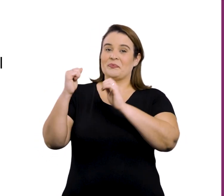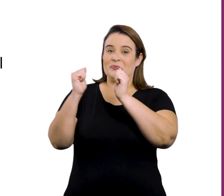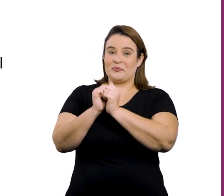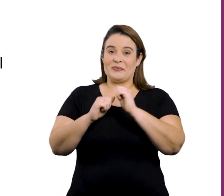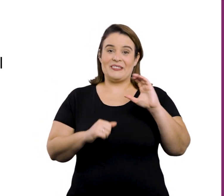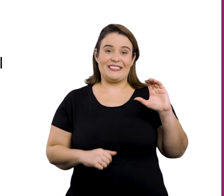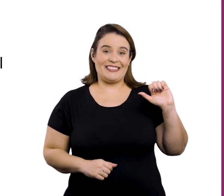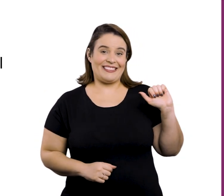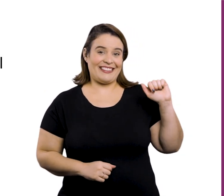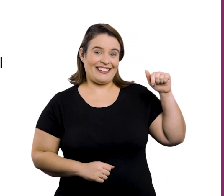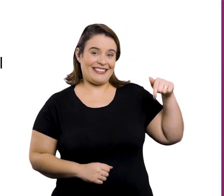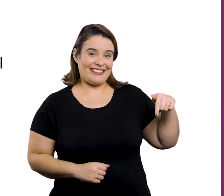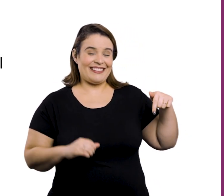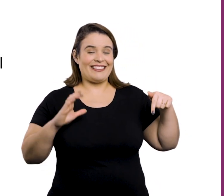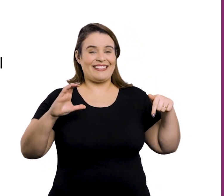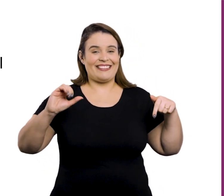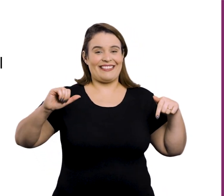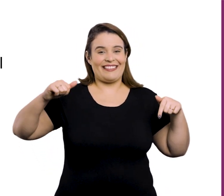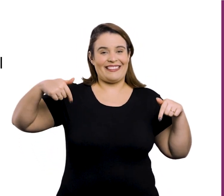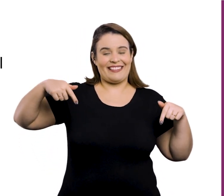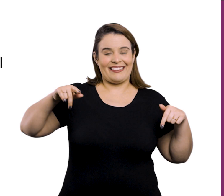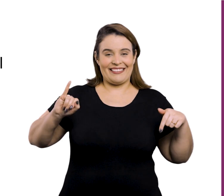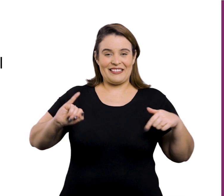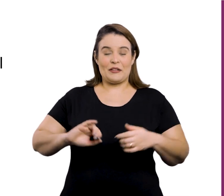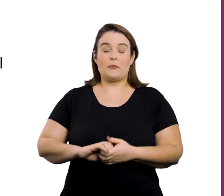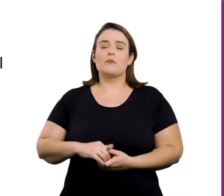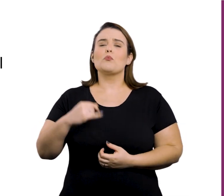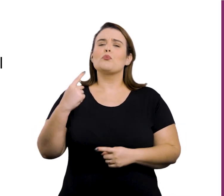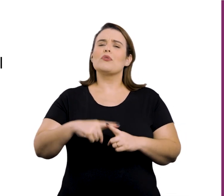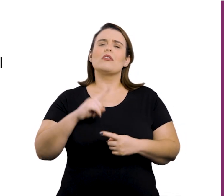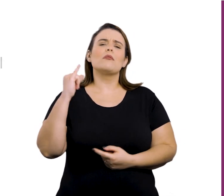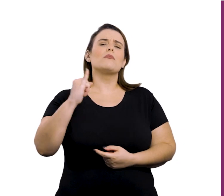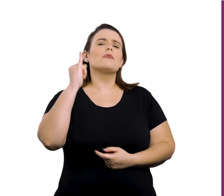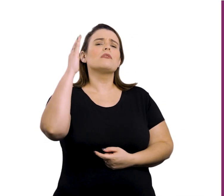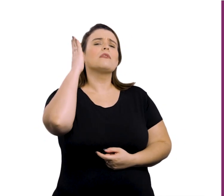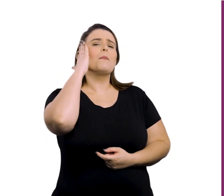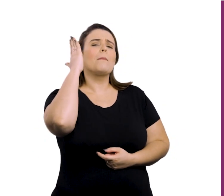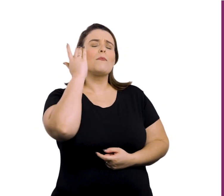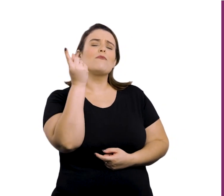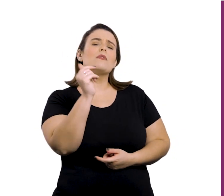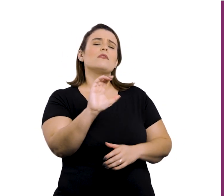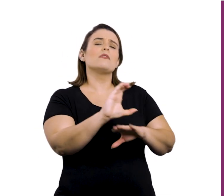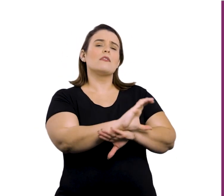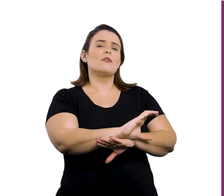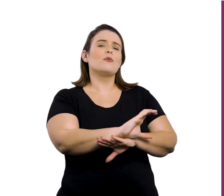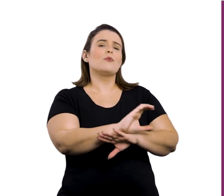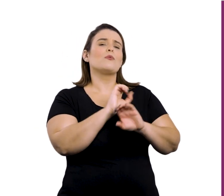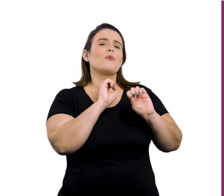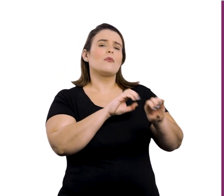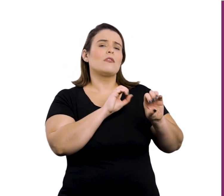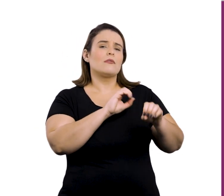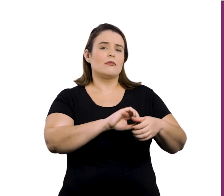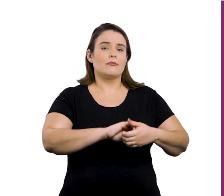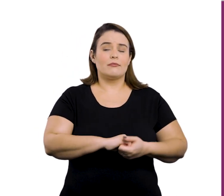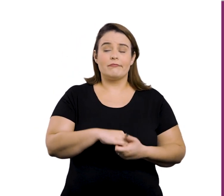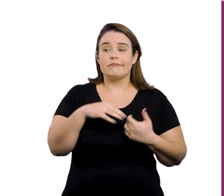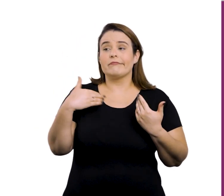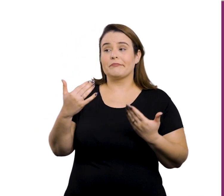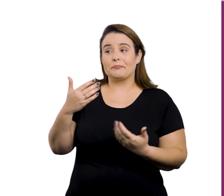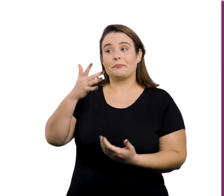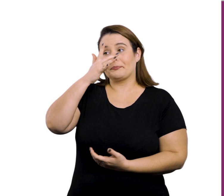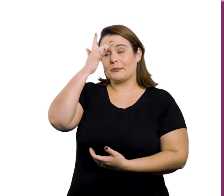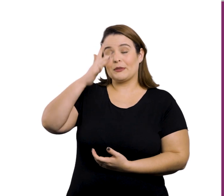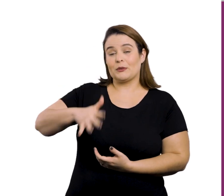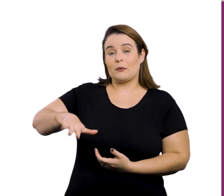da campanha. Ele criou junto conosco o CAQUI/CAC. Por que é importante saber sobre o financiamento